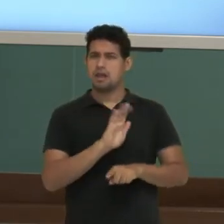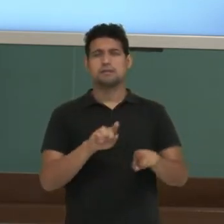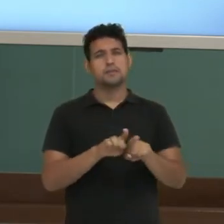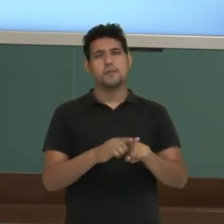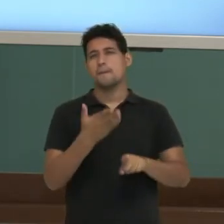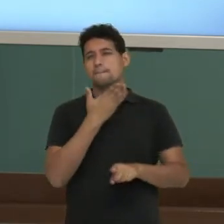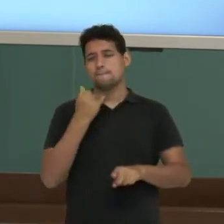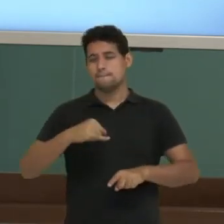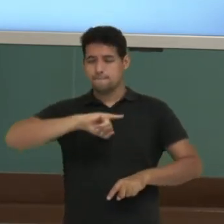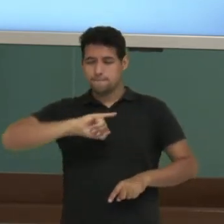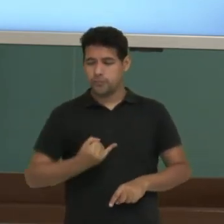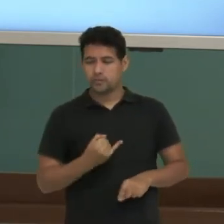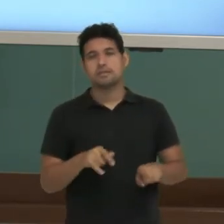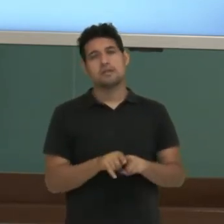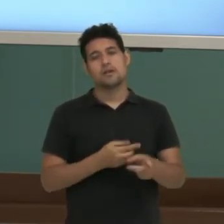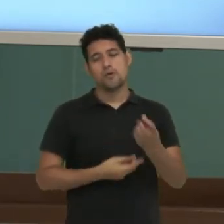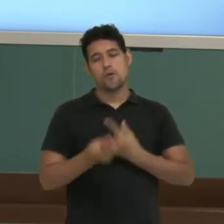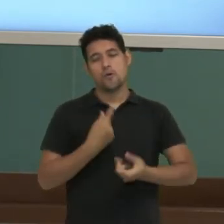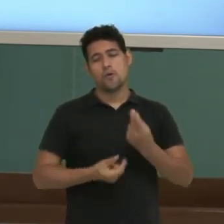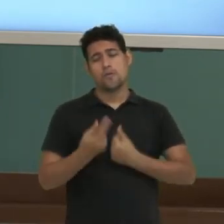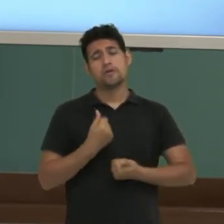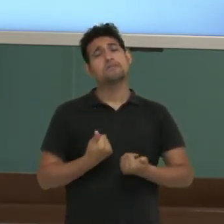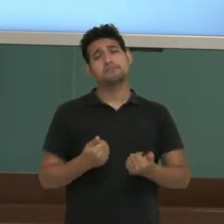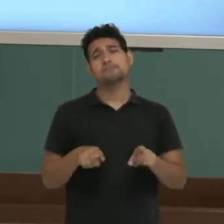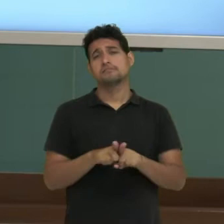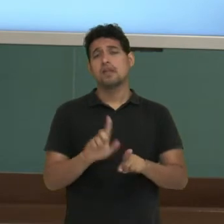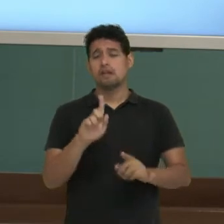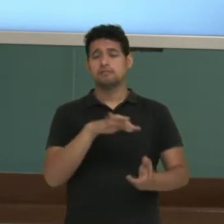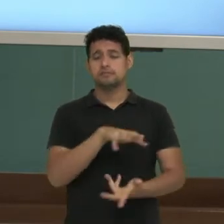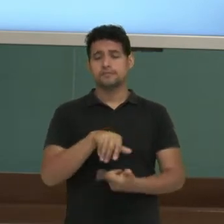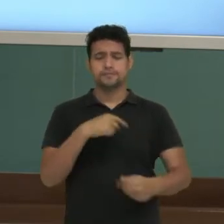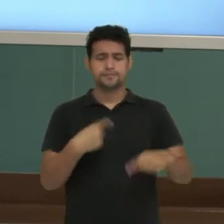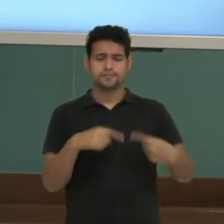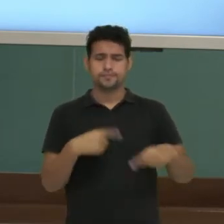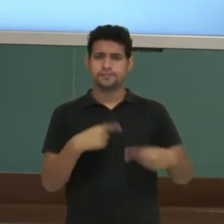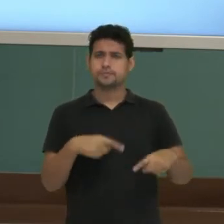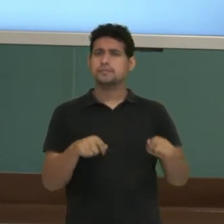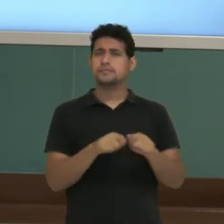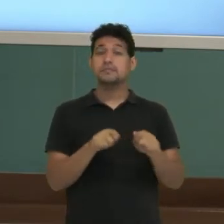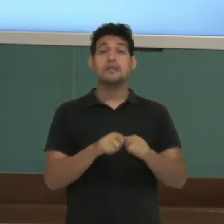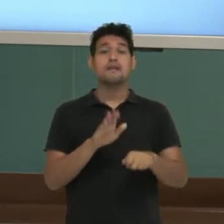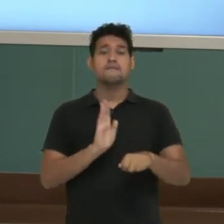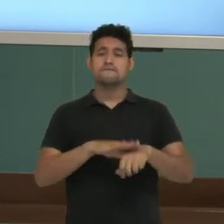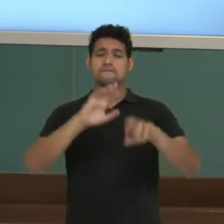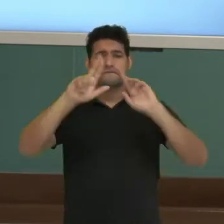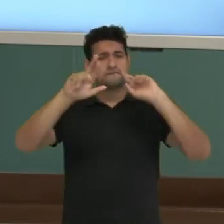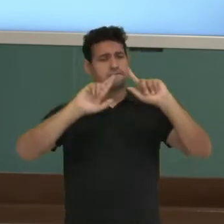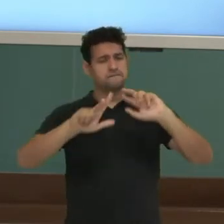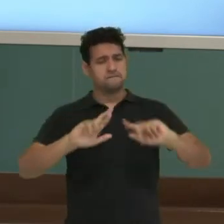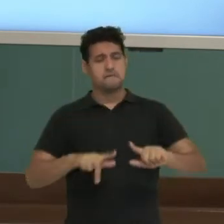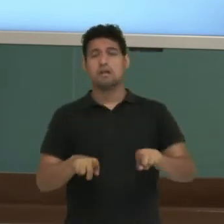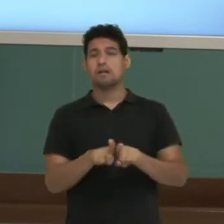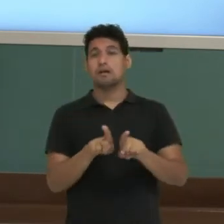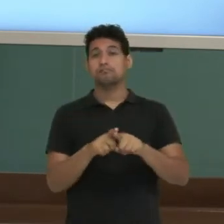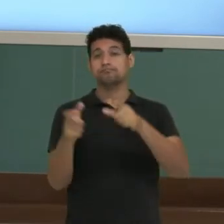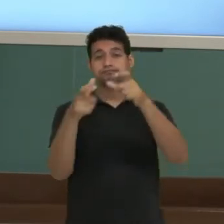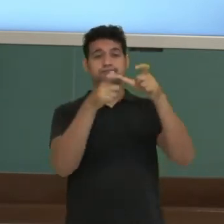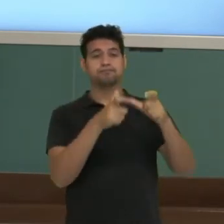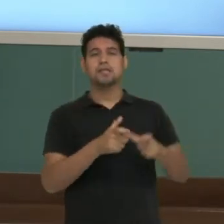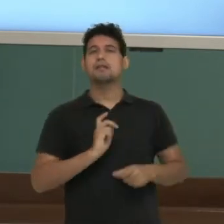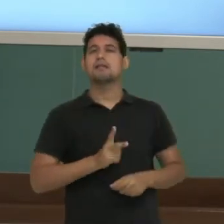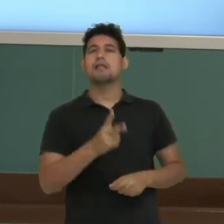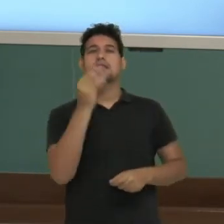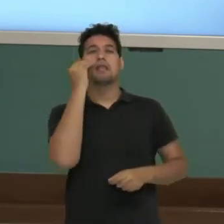melhor aproveitamento econômico, ou seja, a geopolítica ela abrange as mais diversas esferas, sempre